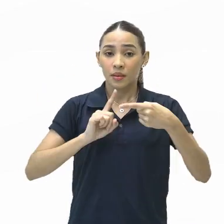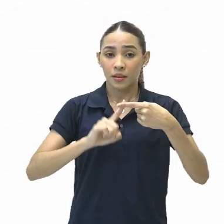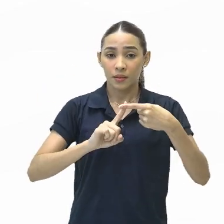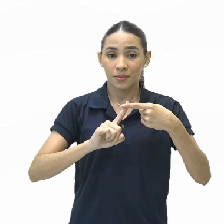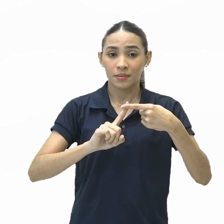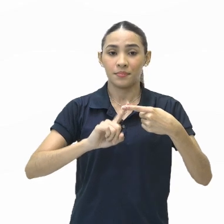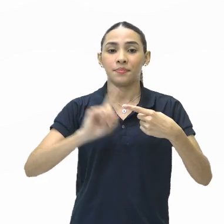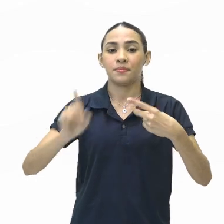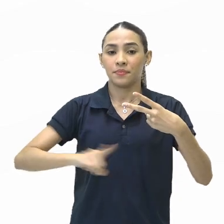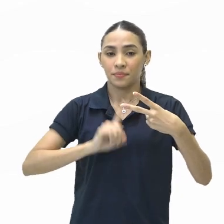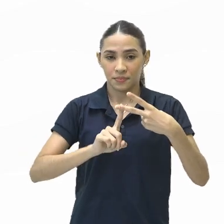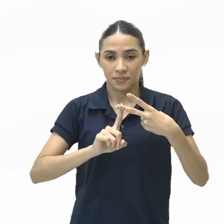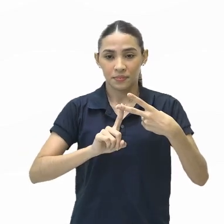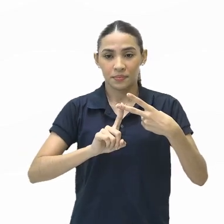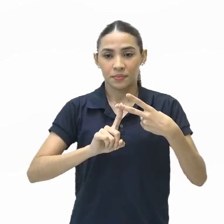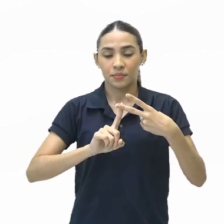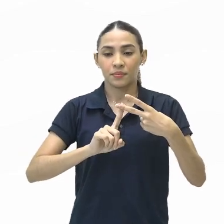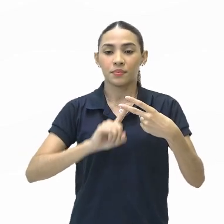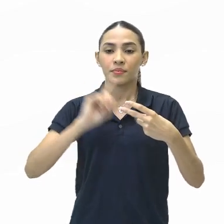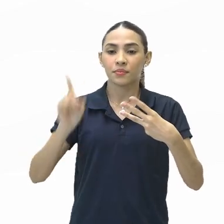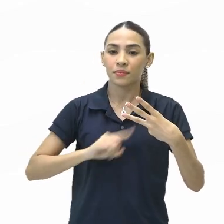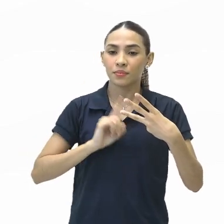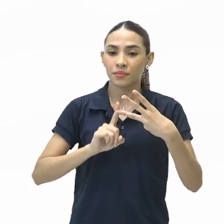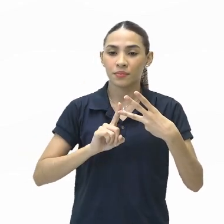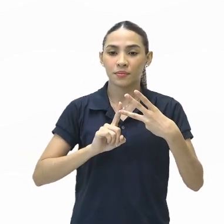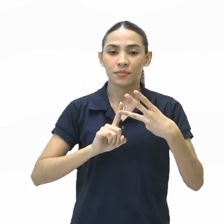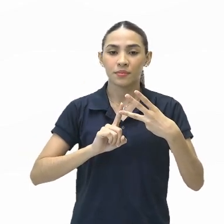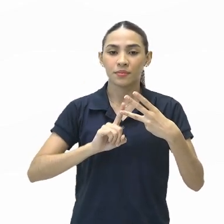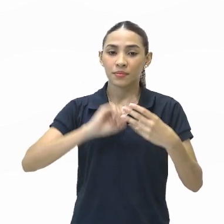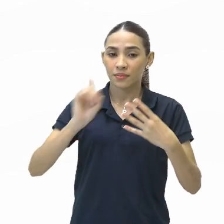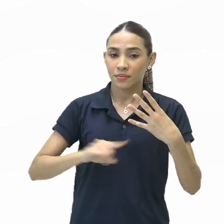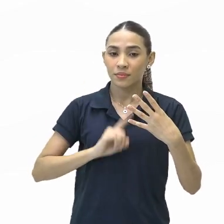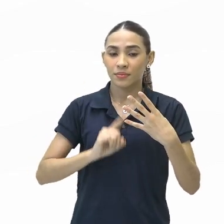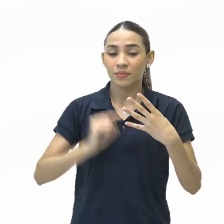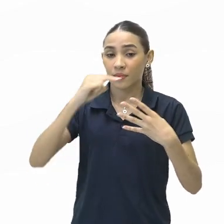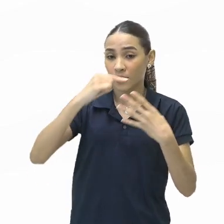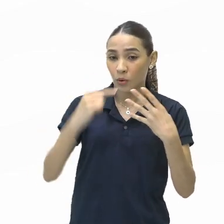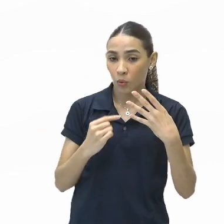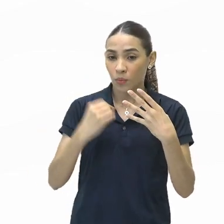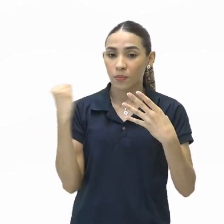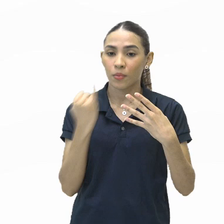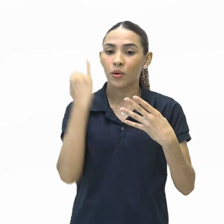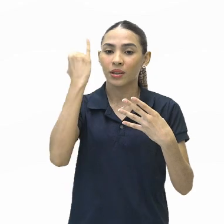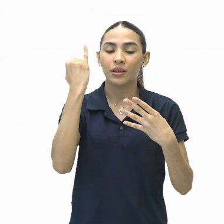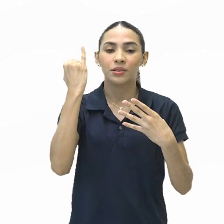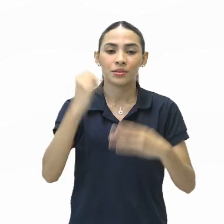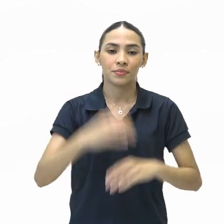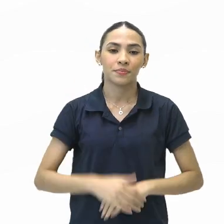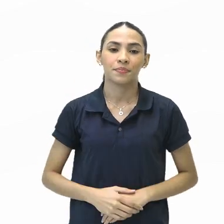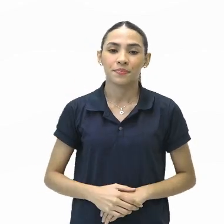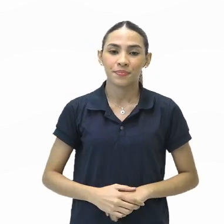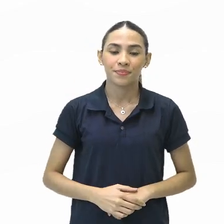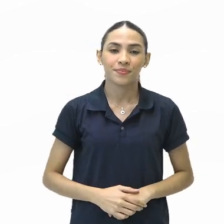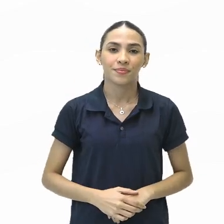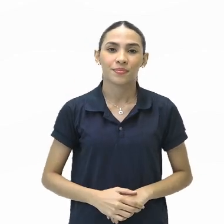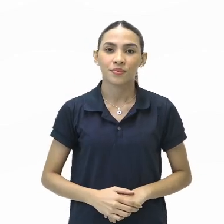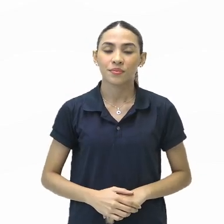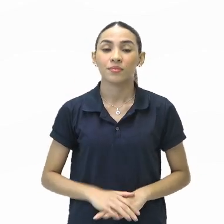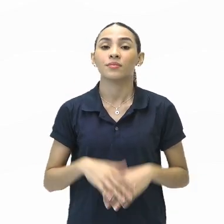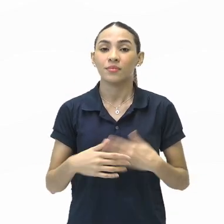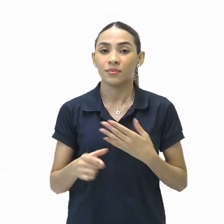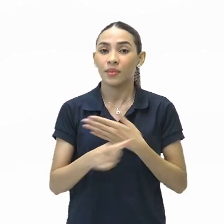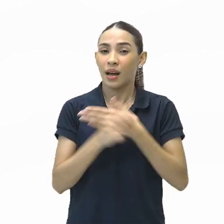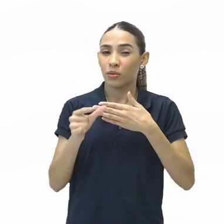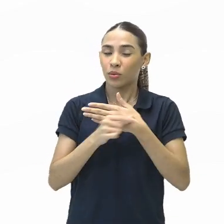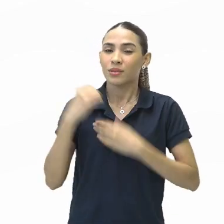Mário Quintana, João Cabral de Melo, Guimarães Rosa e Clarice Lispector, tá? São os